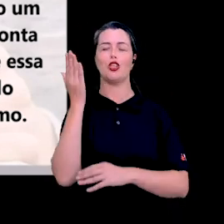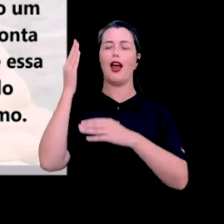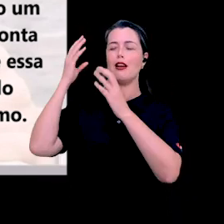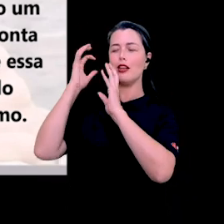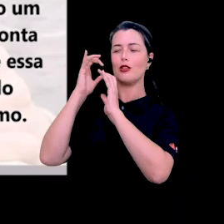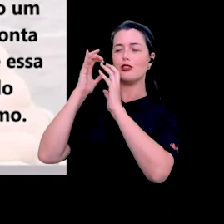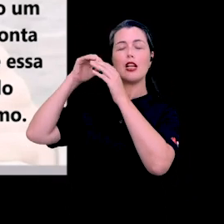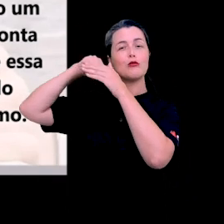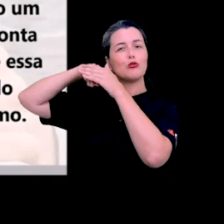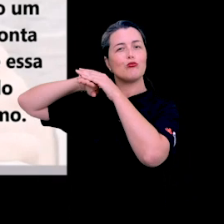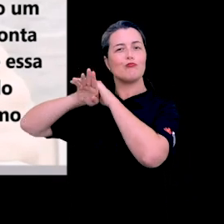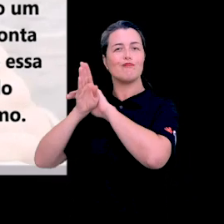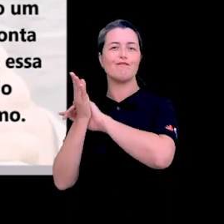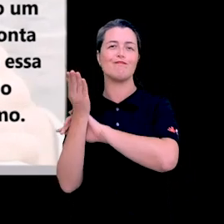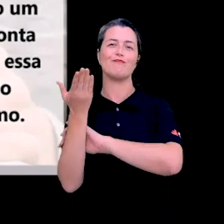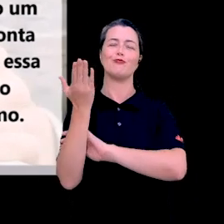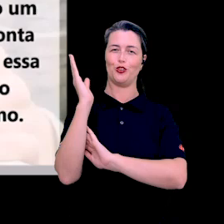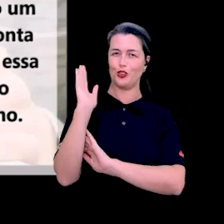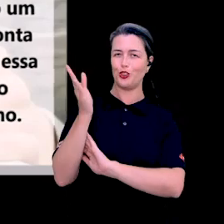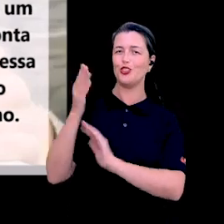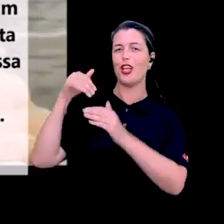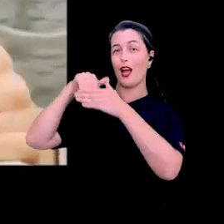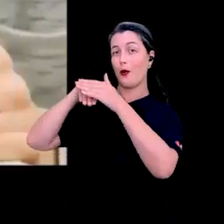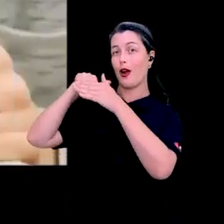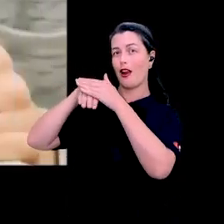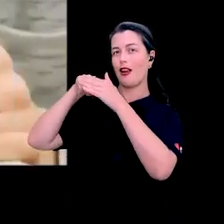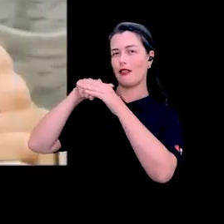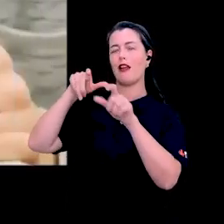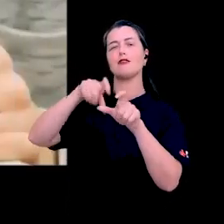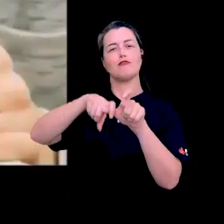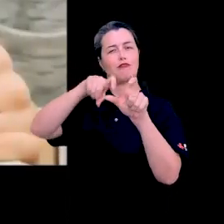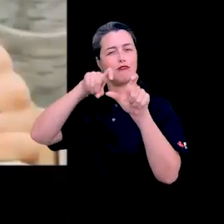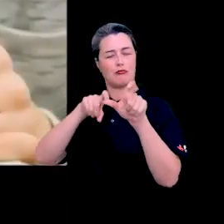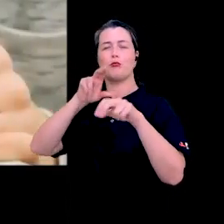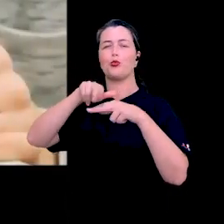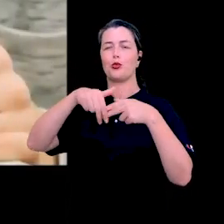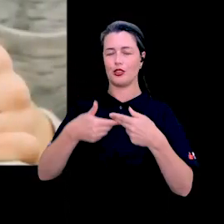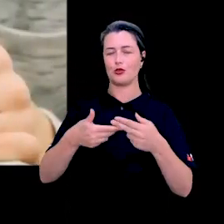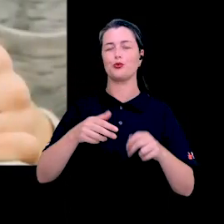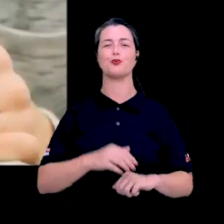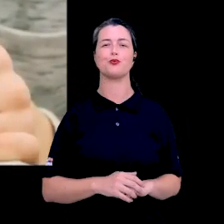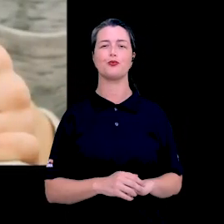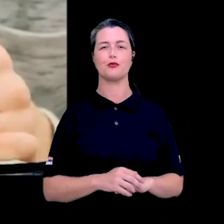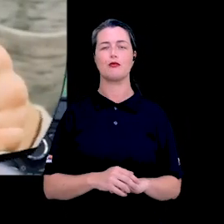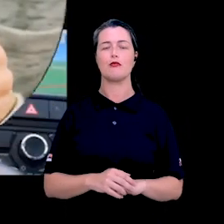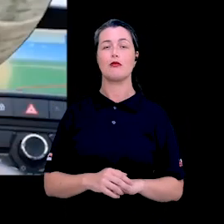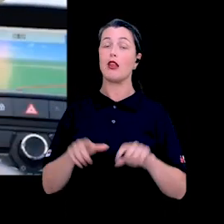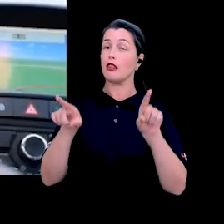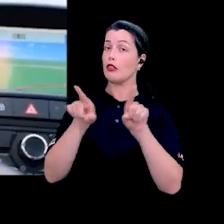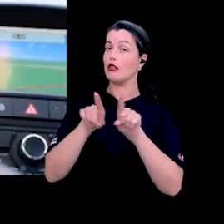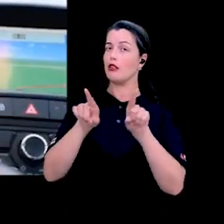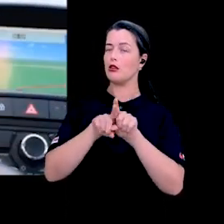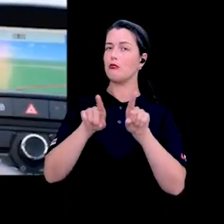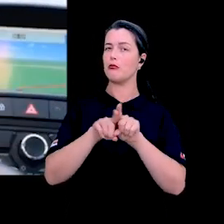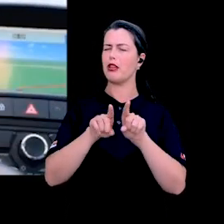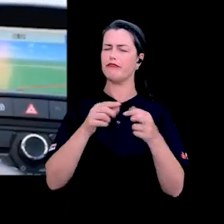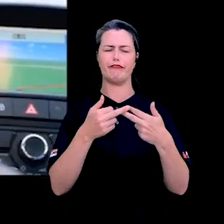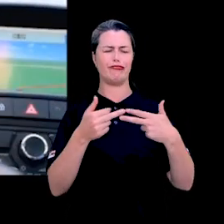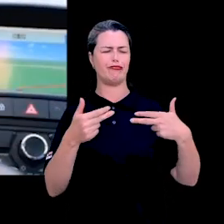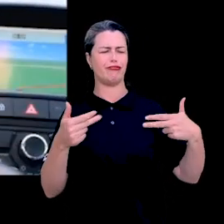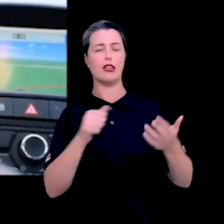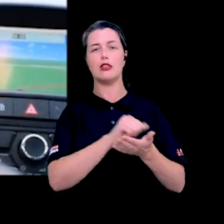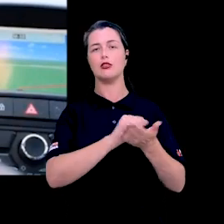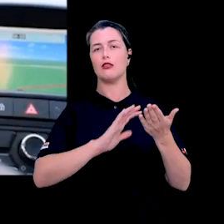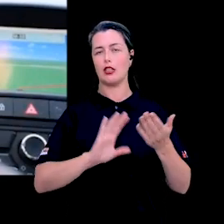estava armazenada, tendo sido processada automaticamente pelo organismo. Da mesma forma que muitas